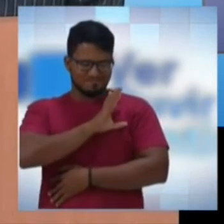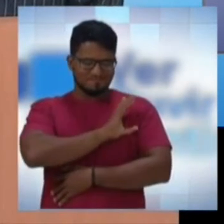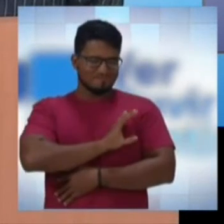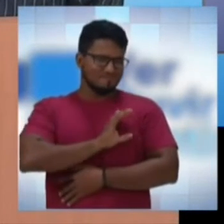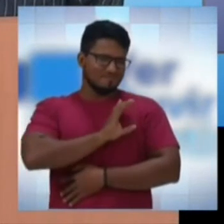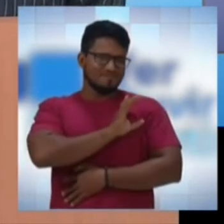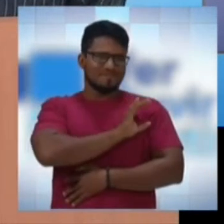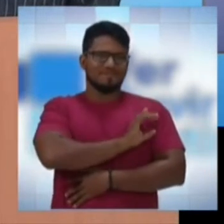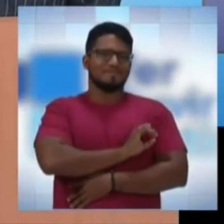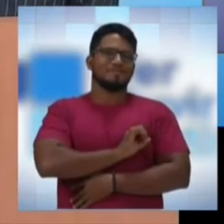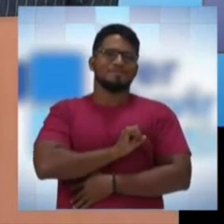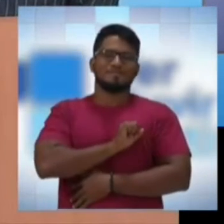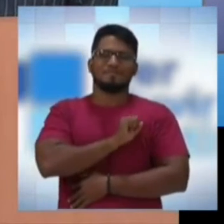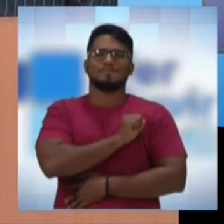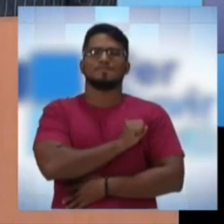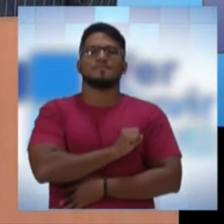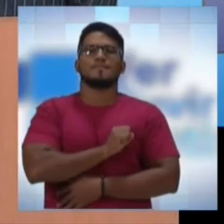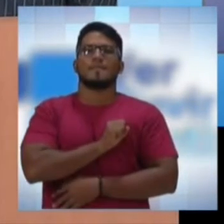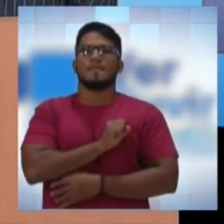meu